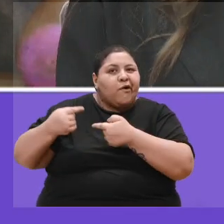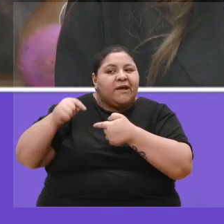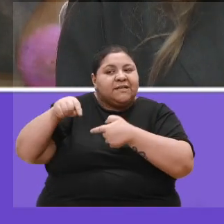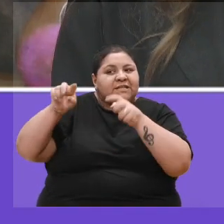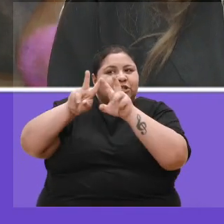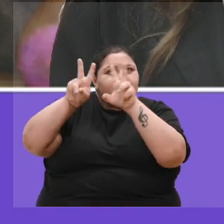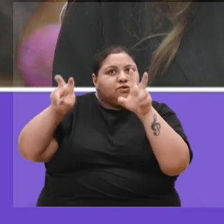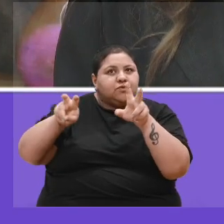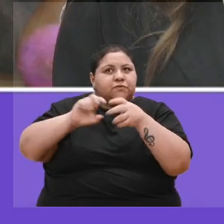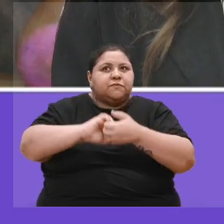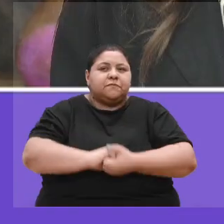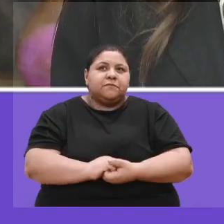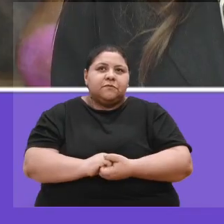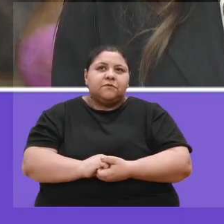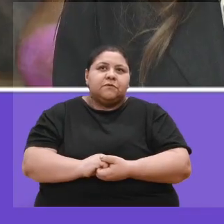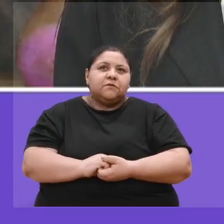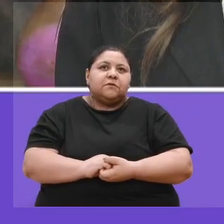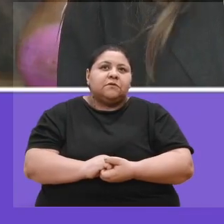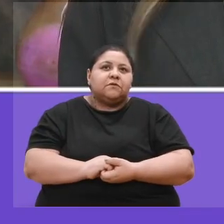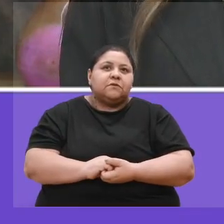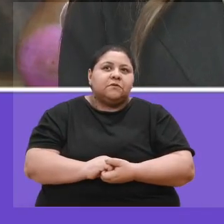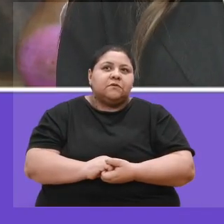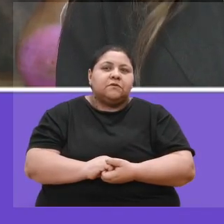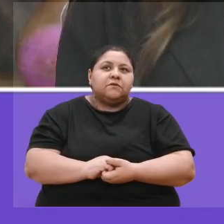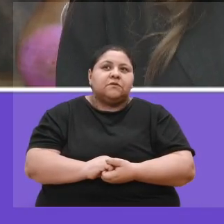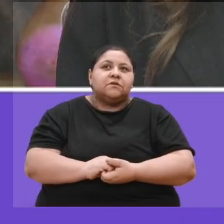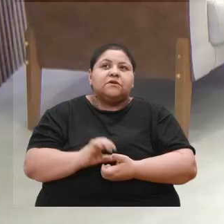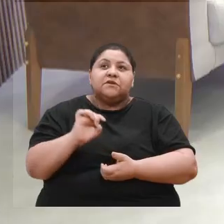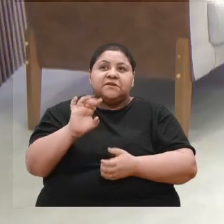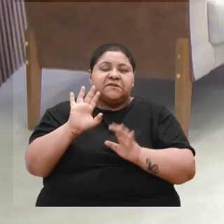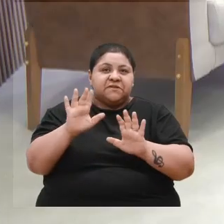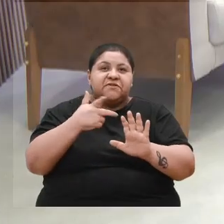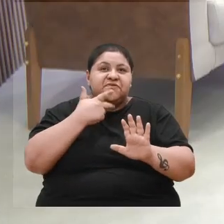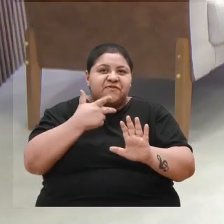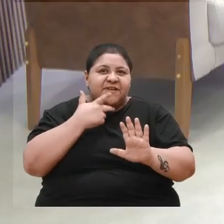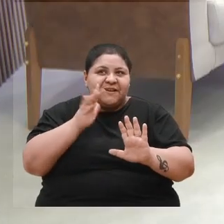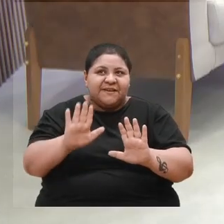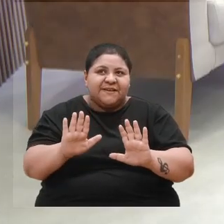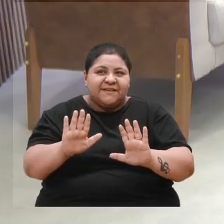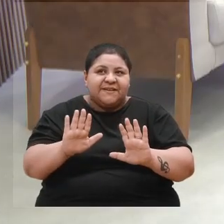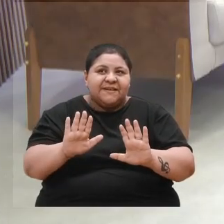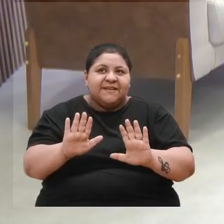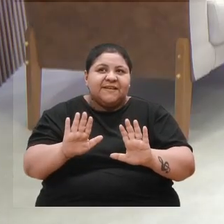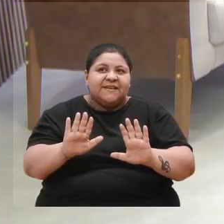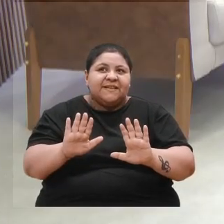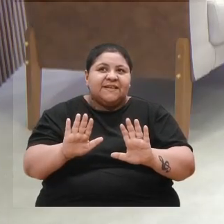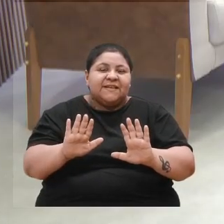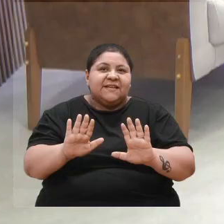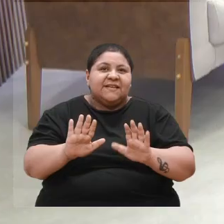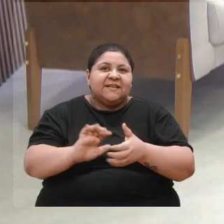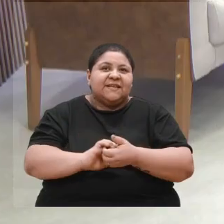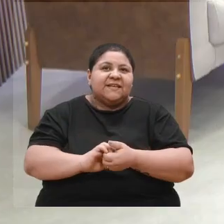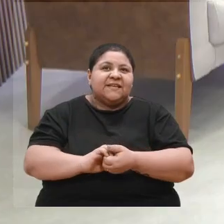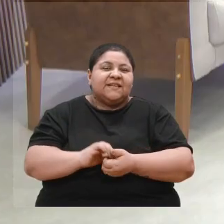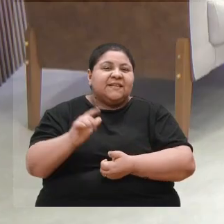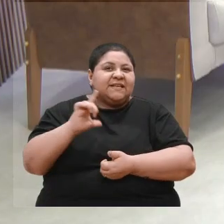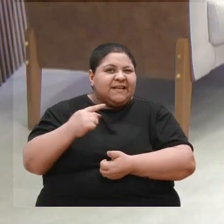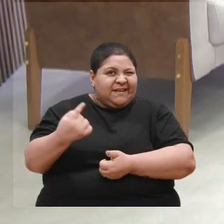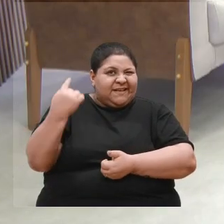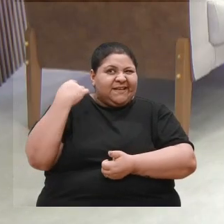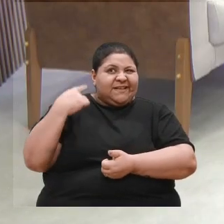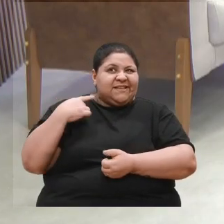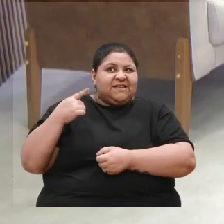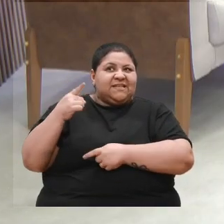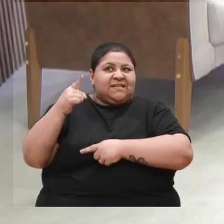mais sobre isso. Bom, nós estamos época... aí... Quer falar, Rose, rapidinho? Pode falar. Eu ia dizer que nessa época tinha